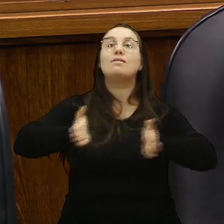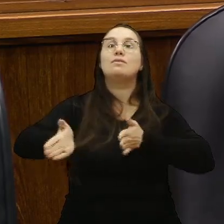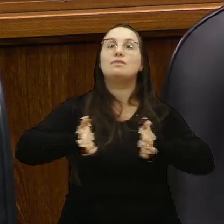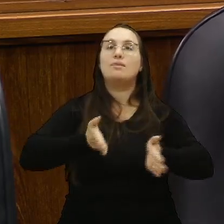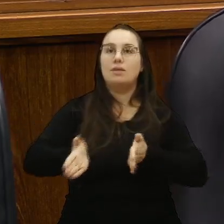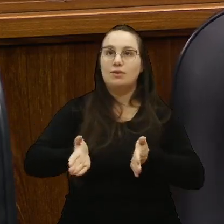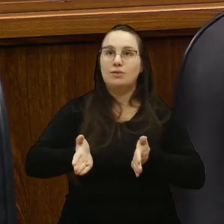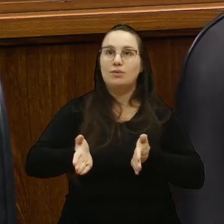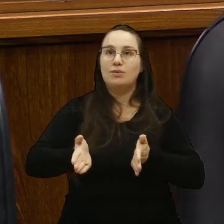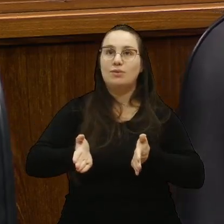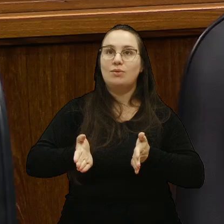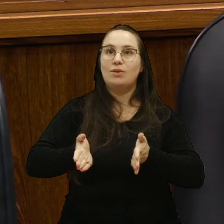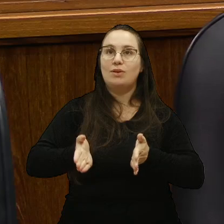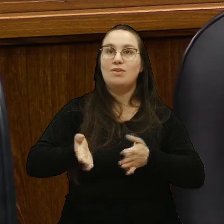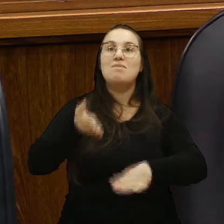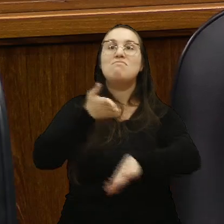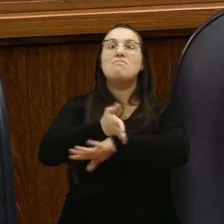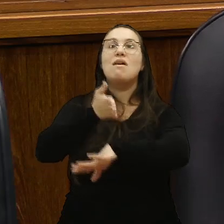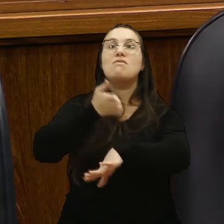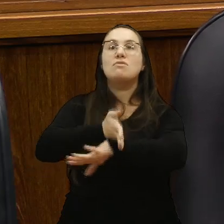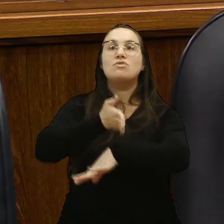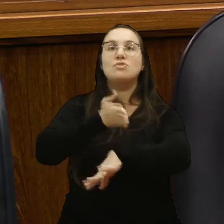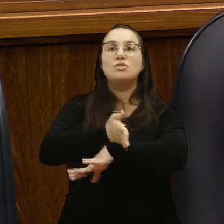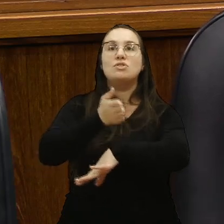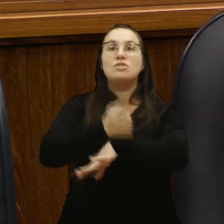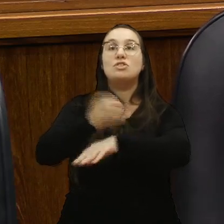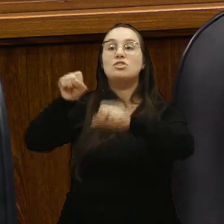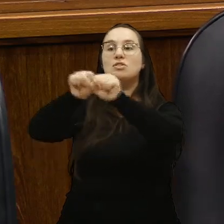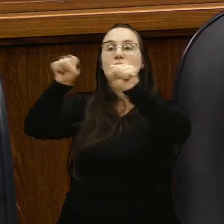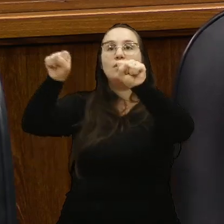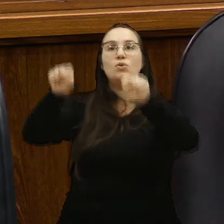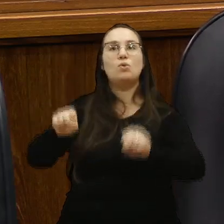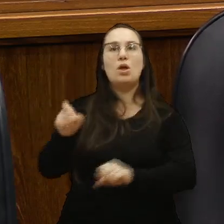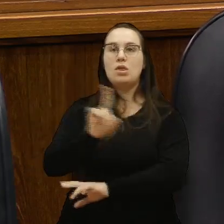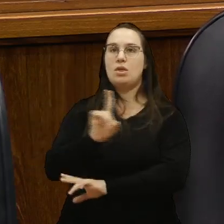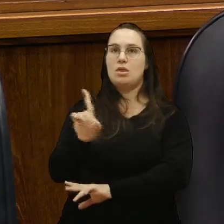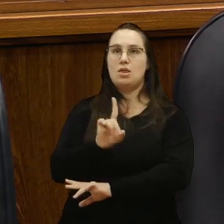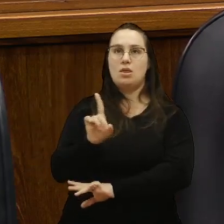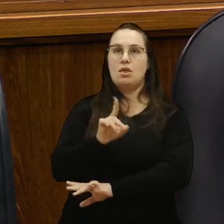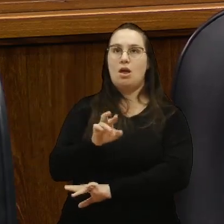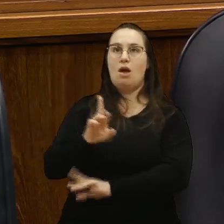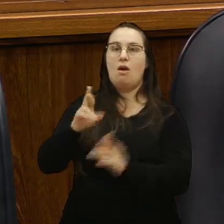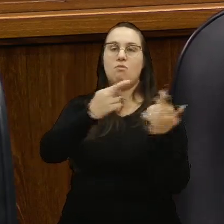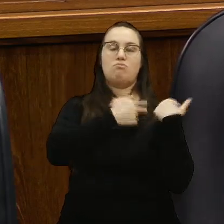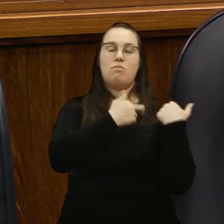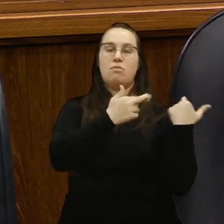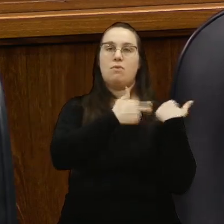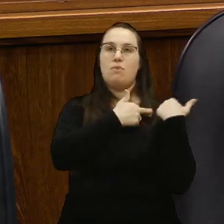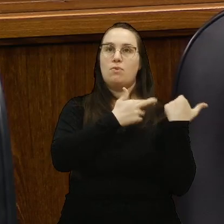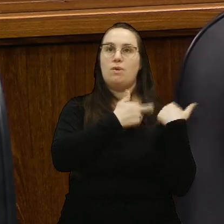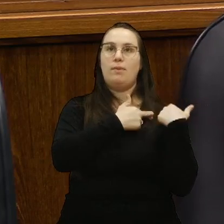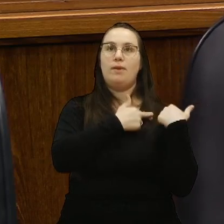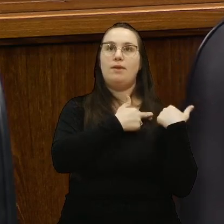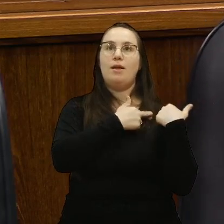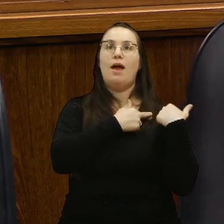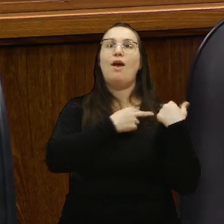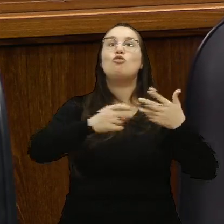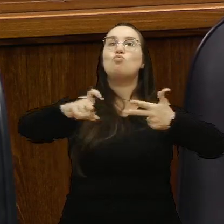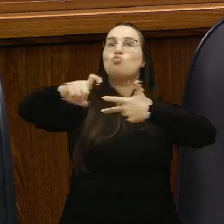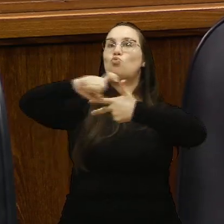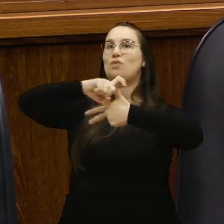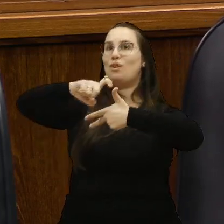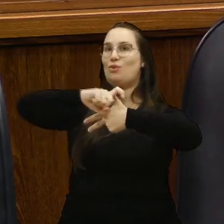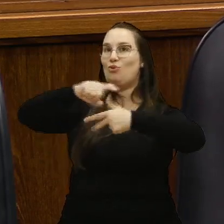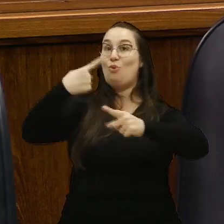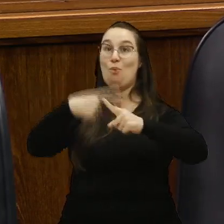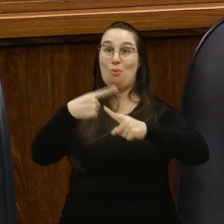as pessoas façam mais parte daquele sistema, que não fique só de responsabilidade do executivo, porque